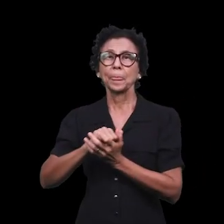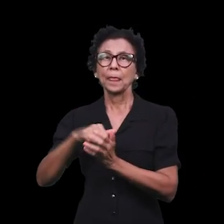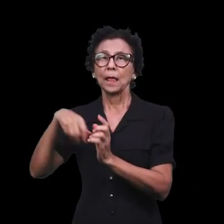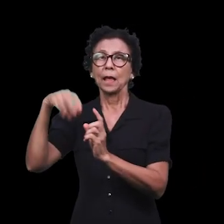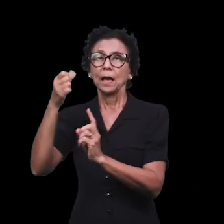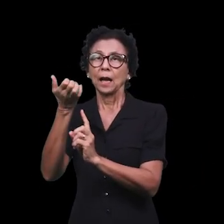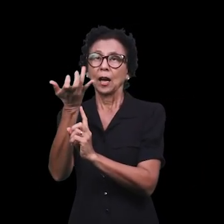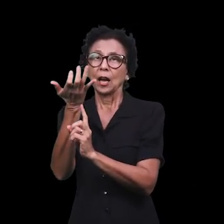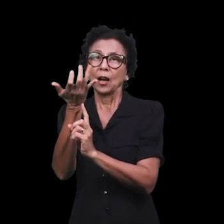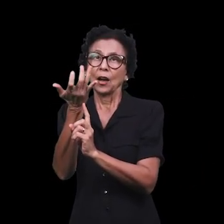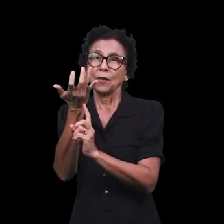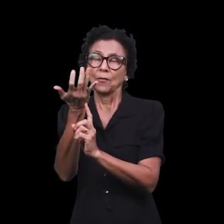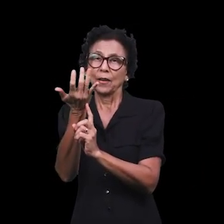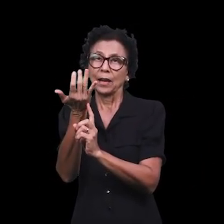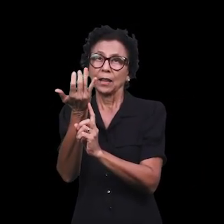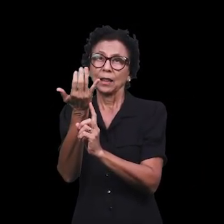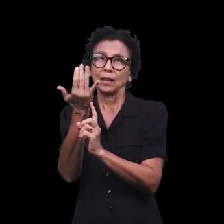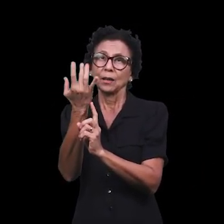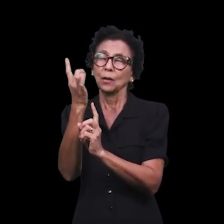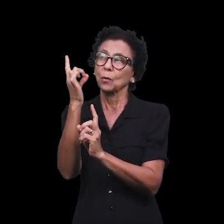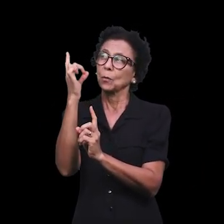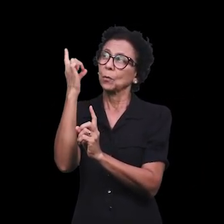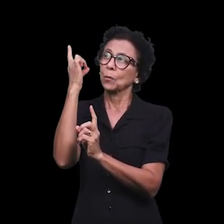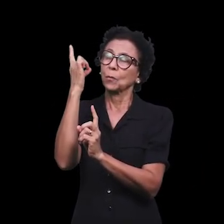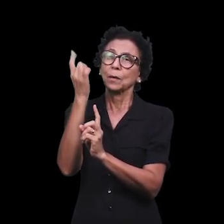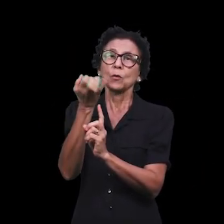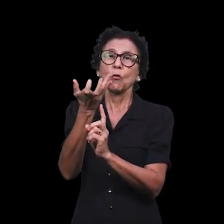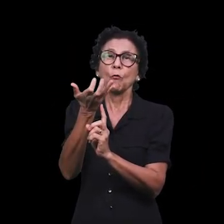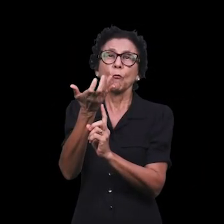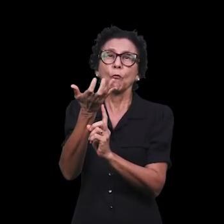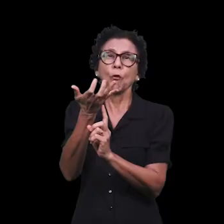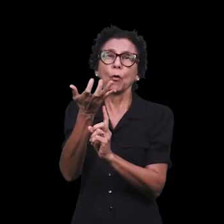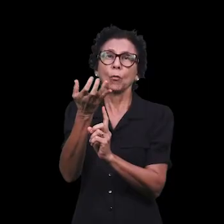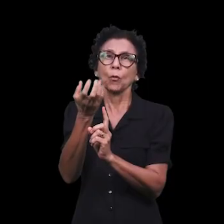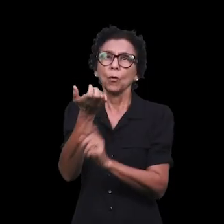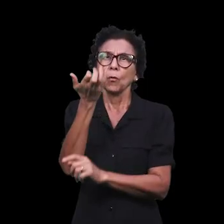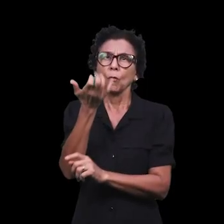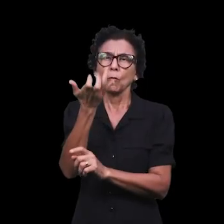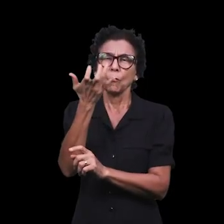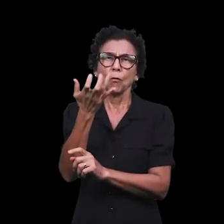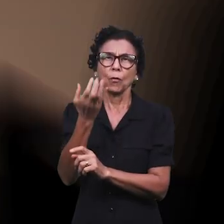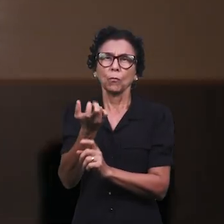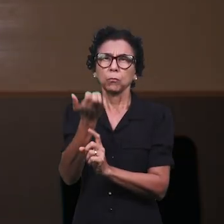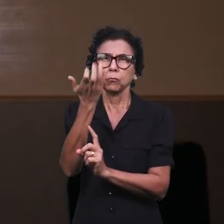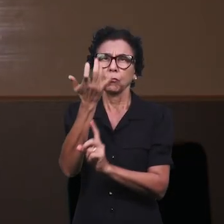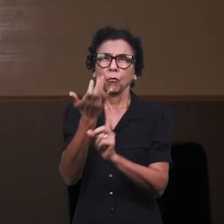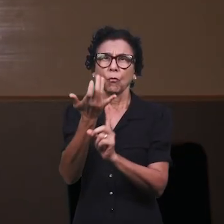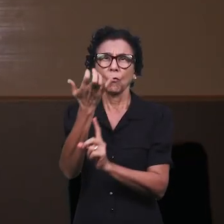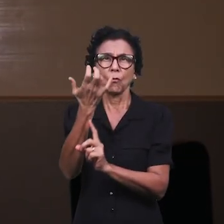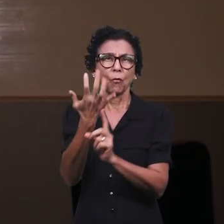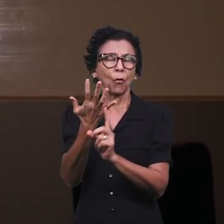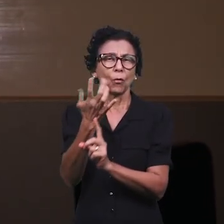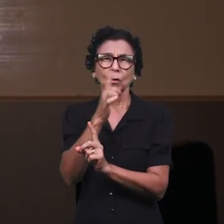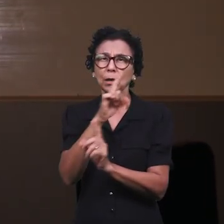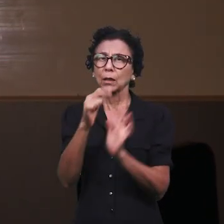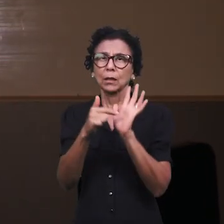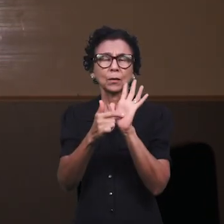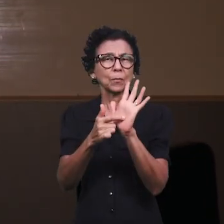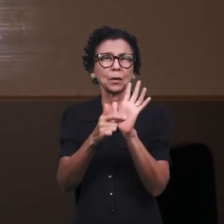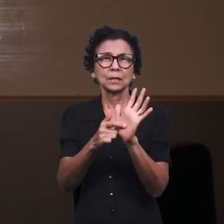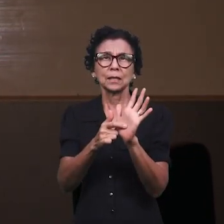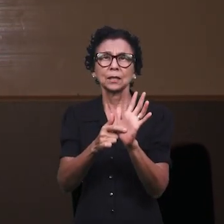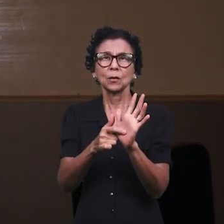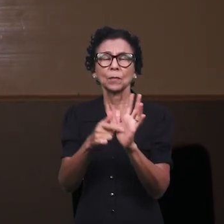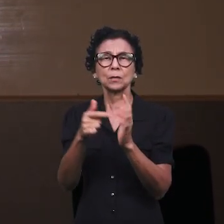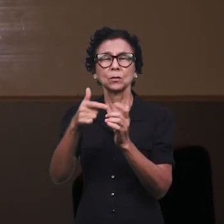a sombra da vela, do pavio, mas não aparece a sombra do fogo, tá vendo? Aparece um pouco da sombra da